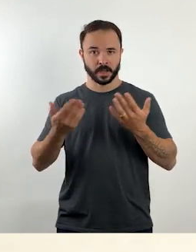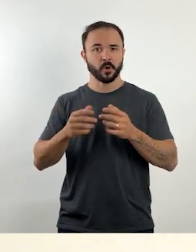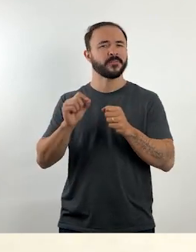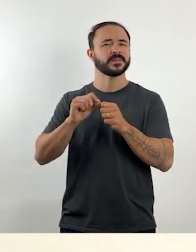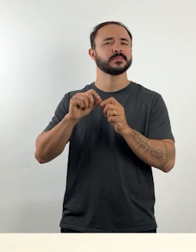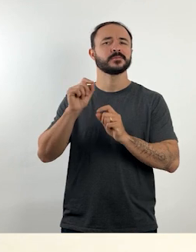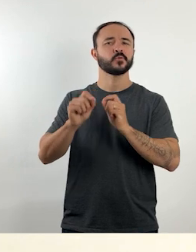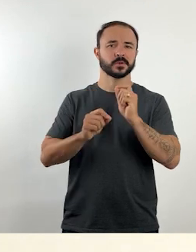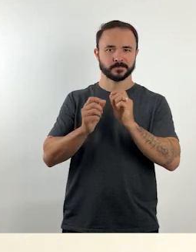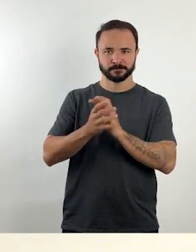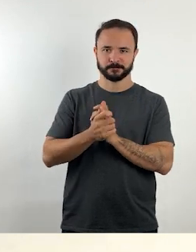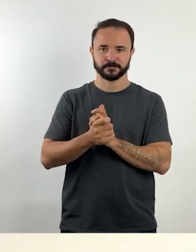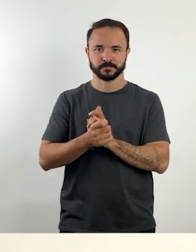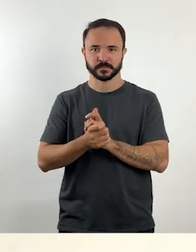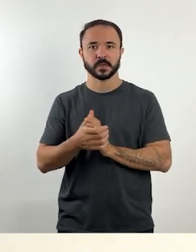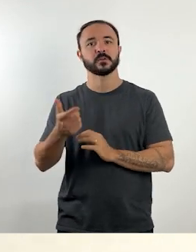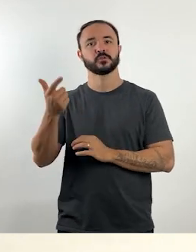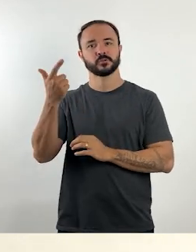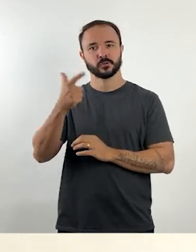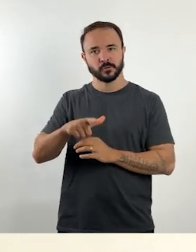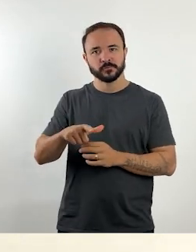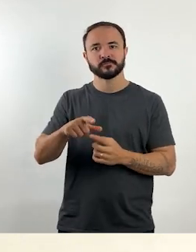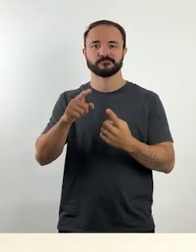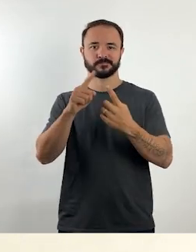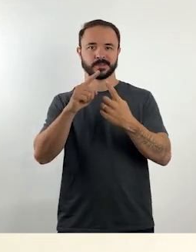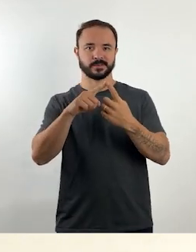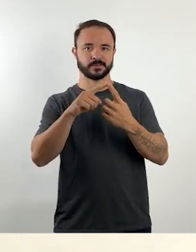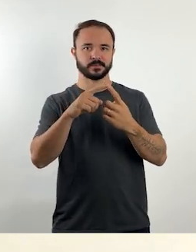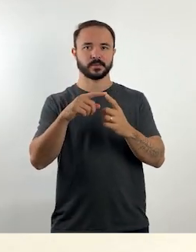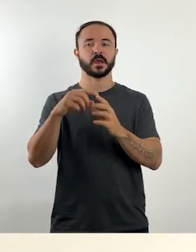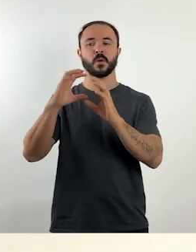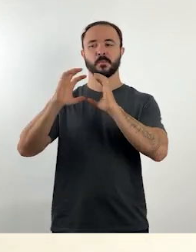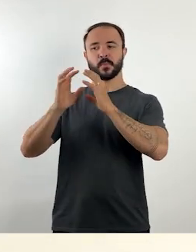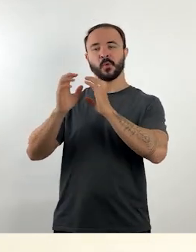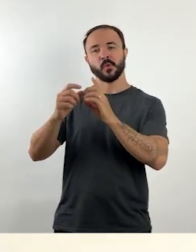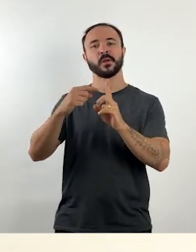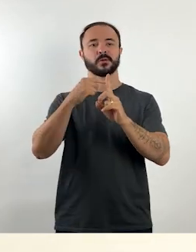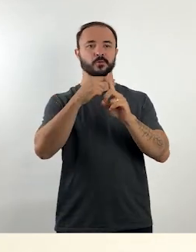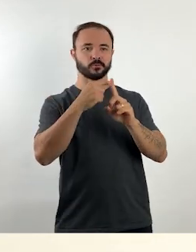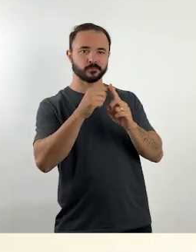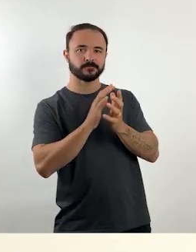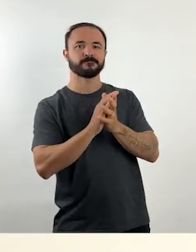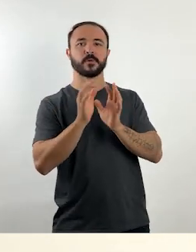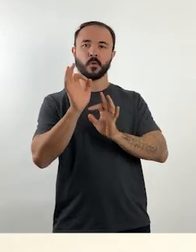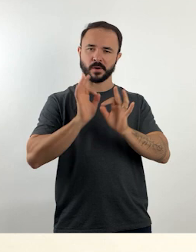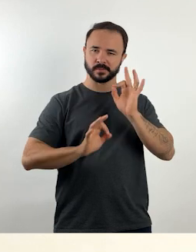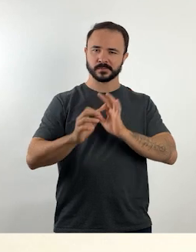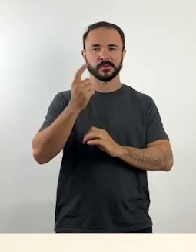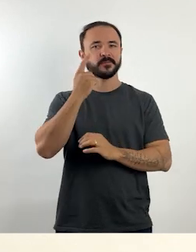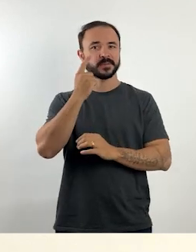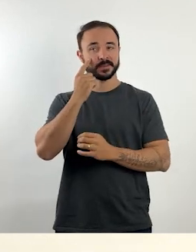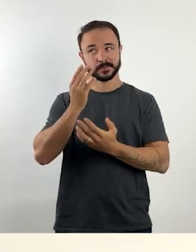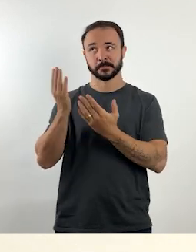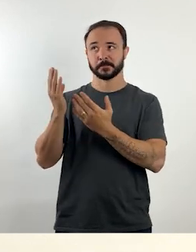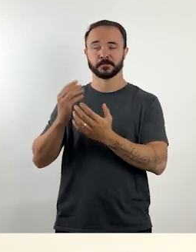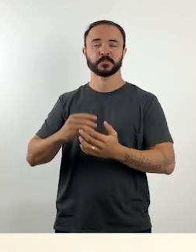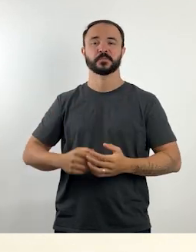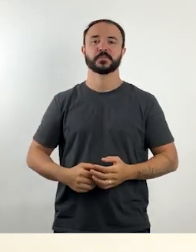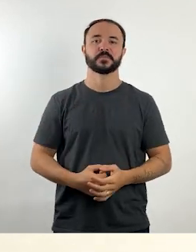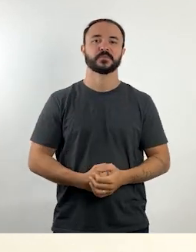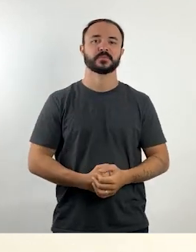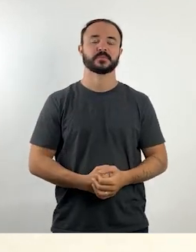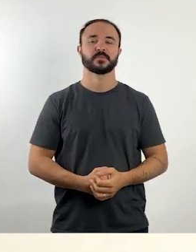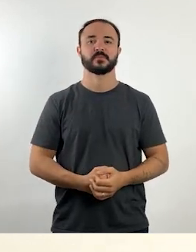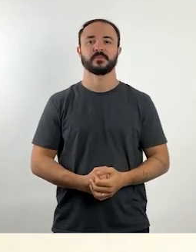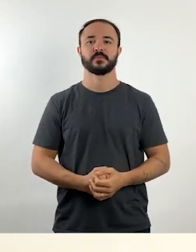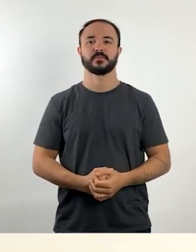Agora eu vou fazer o quê? Eu vou pegar novamente o pino que tem cruz e bolinha e vou colocar em cima desses